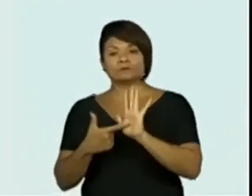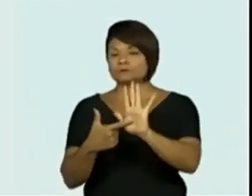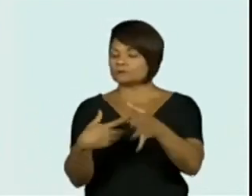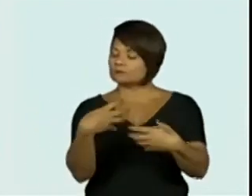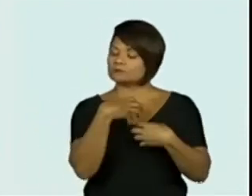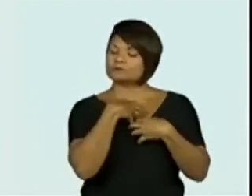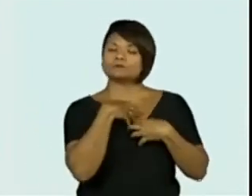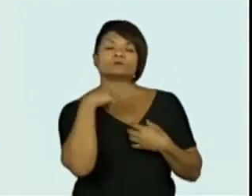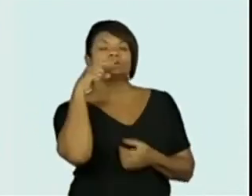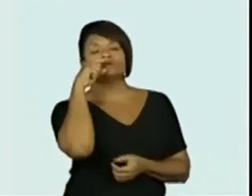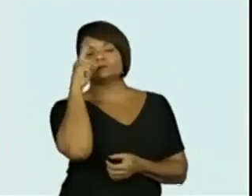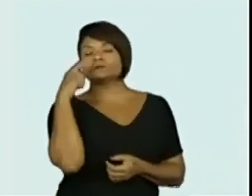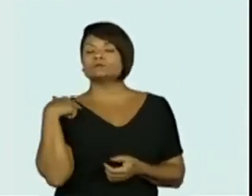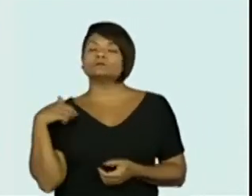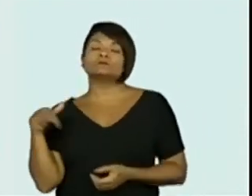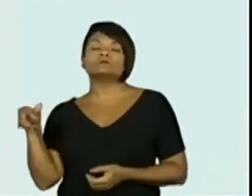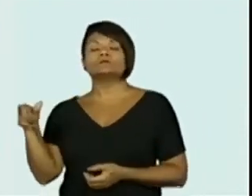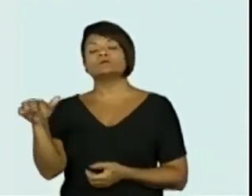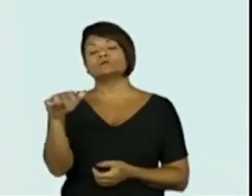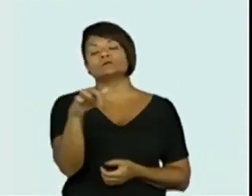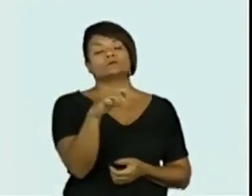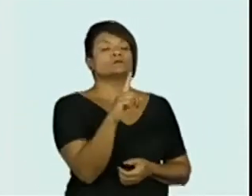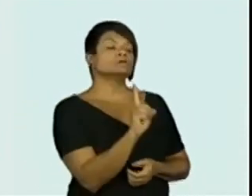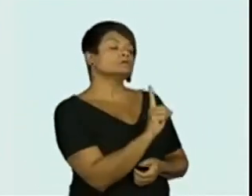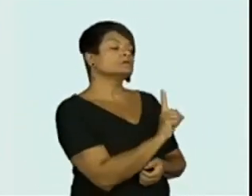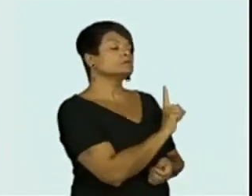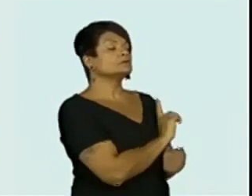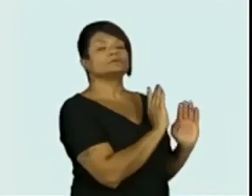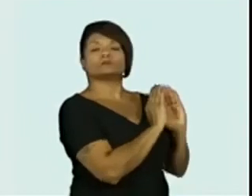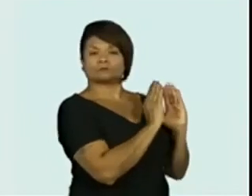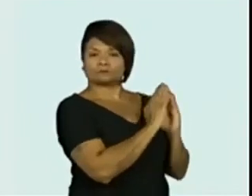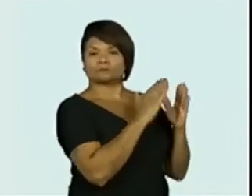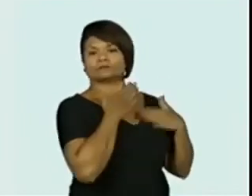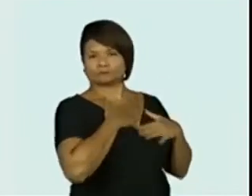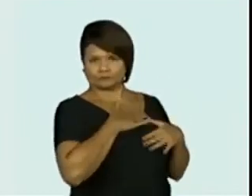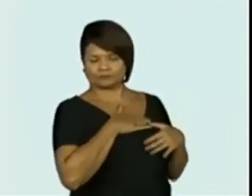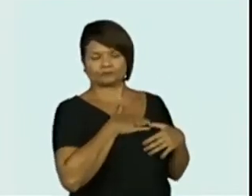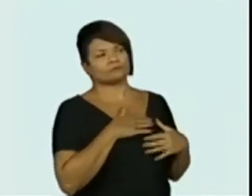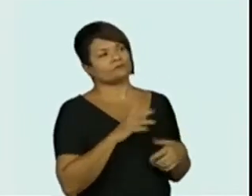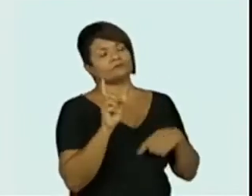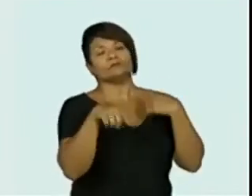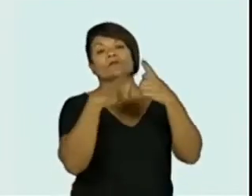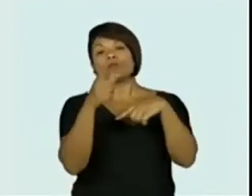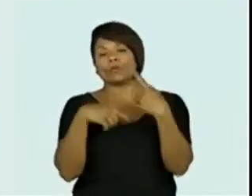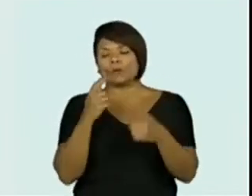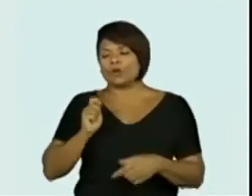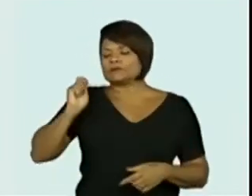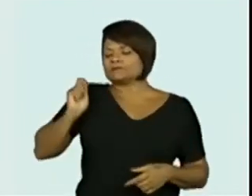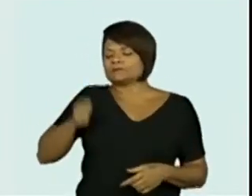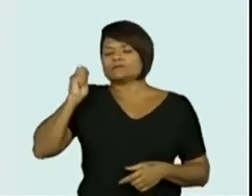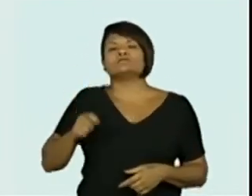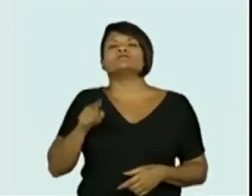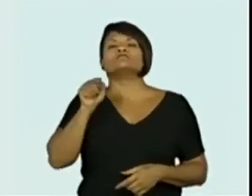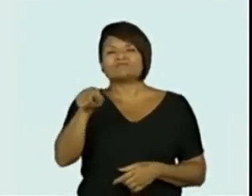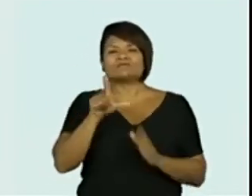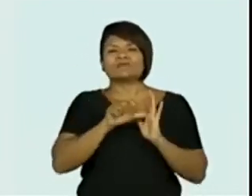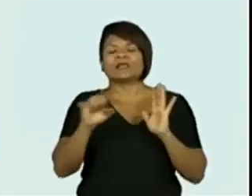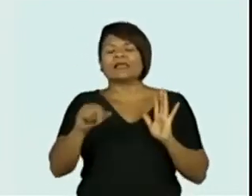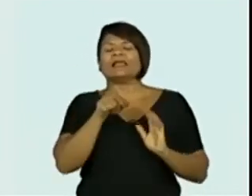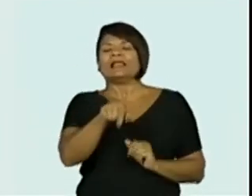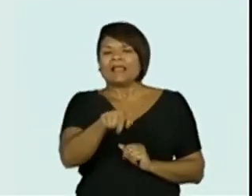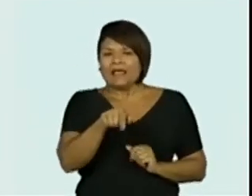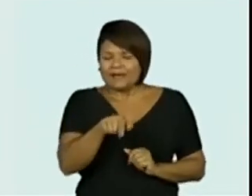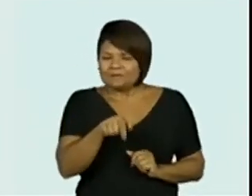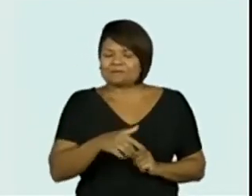jeito, foi para casa descansar. E depois de uns dias, por decreto do prefeito, Vila das